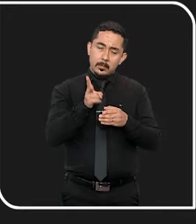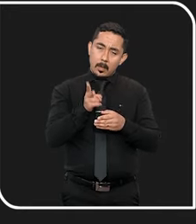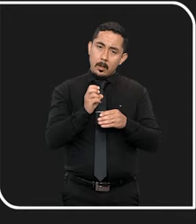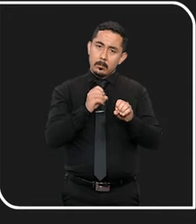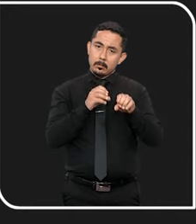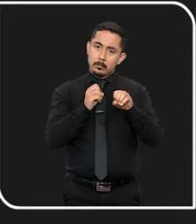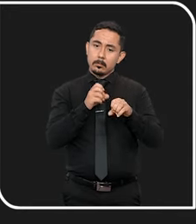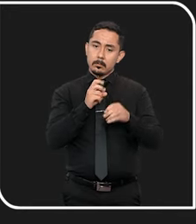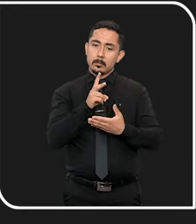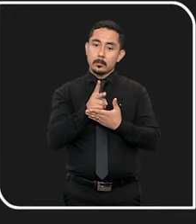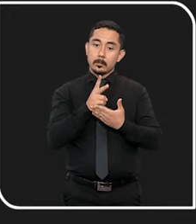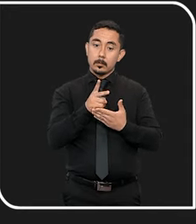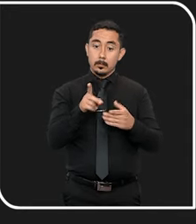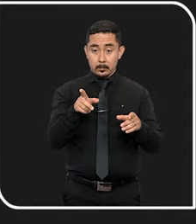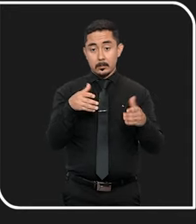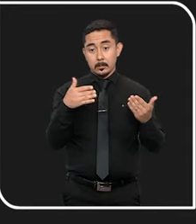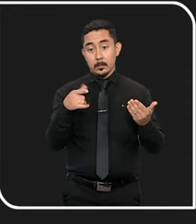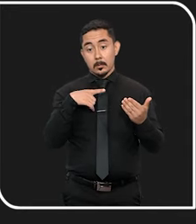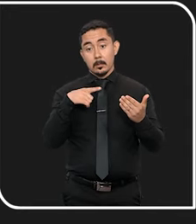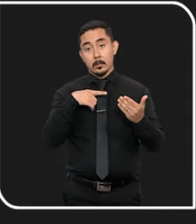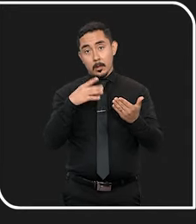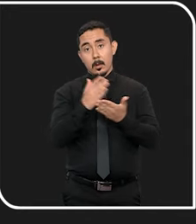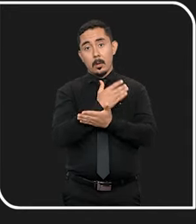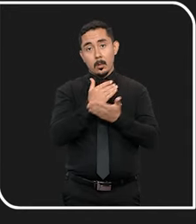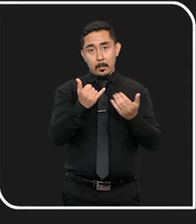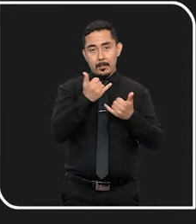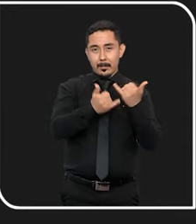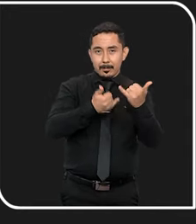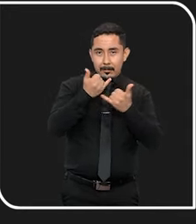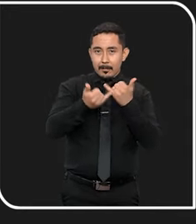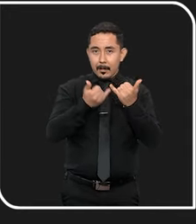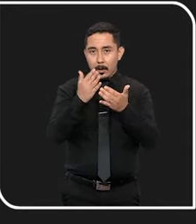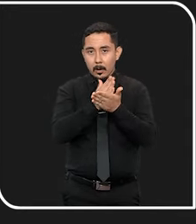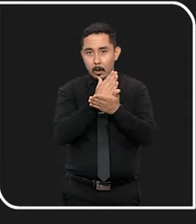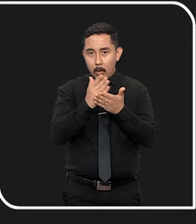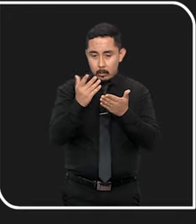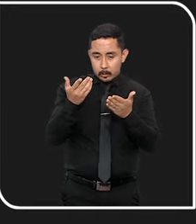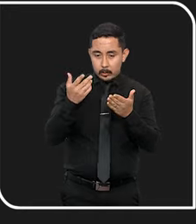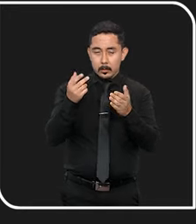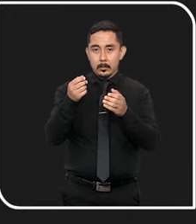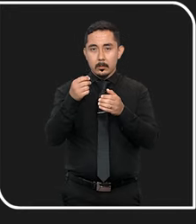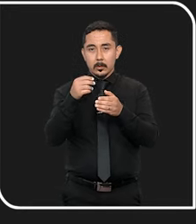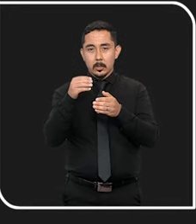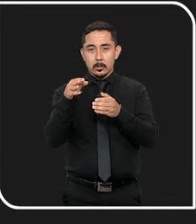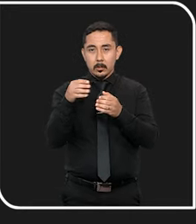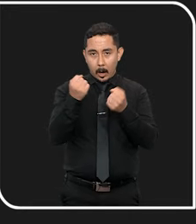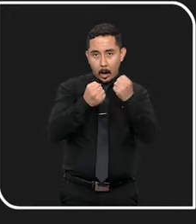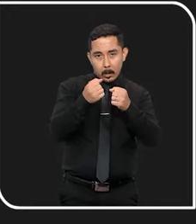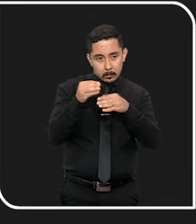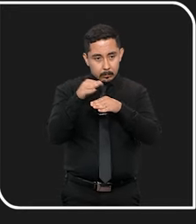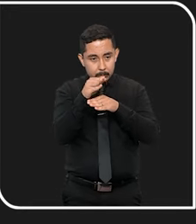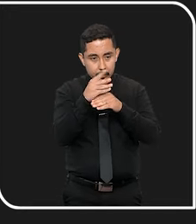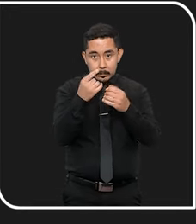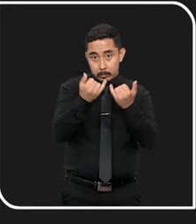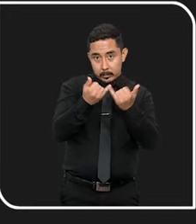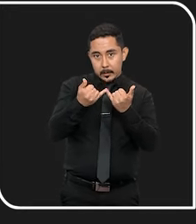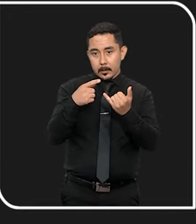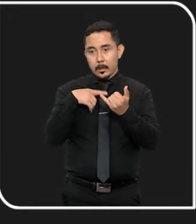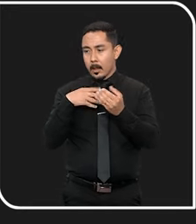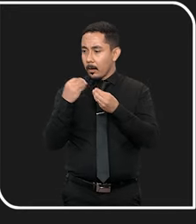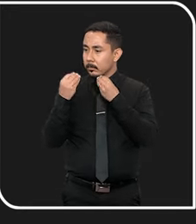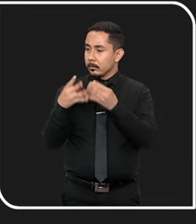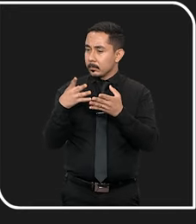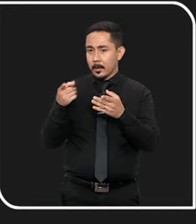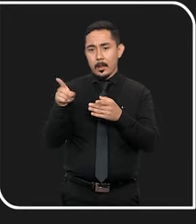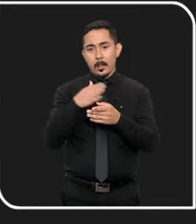pessoas com deficiência Inclusive tem Hot Wheels também cadeirinha de rodas de Hot Wheels ele adora eh eu dei quando ele